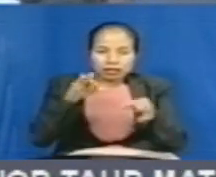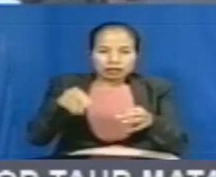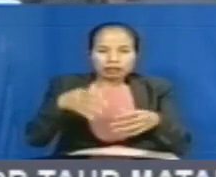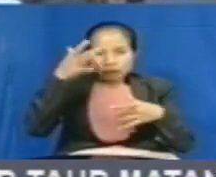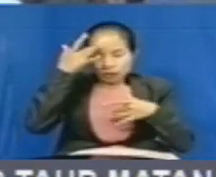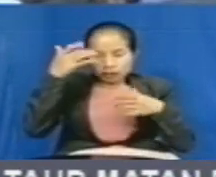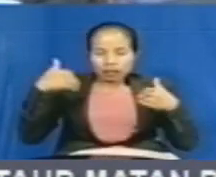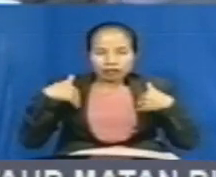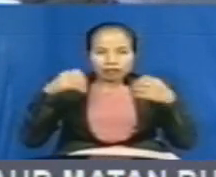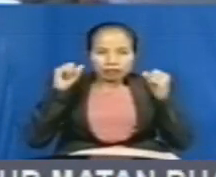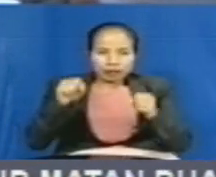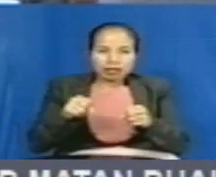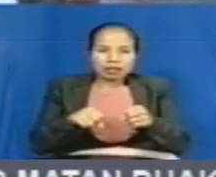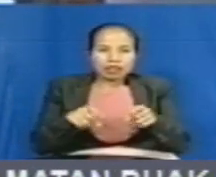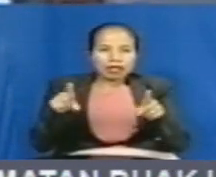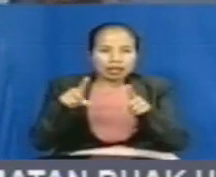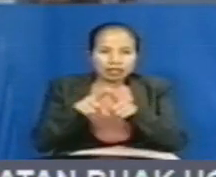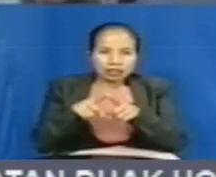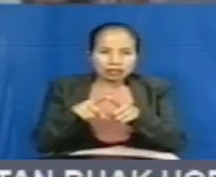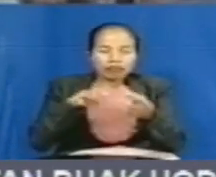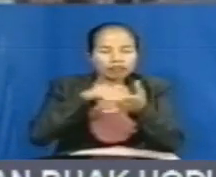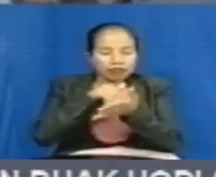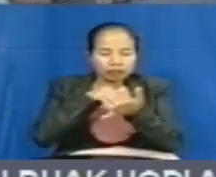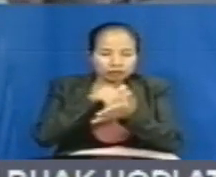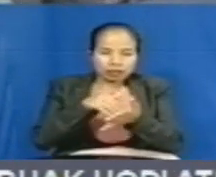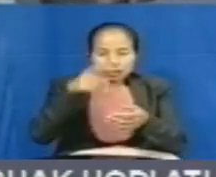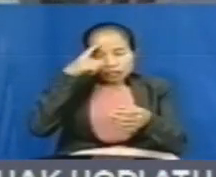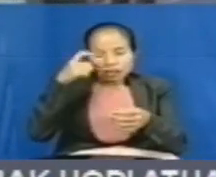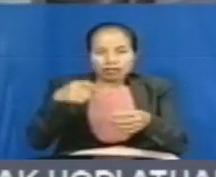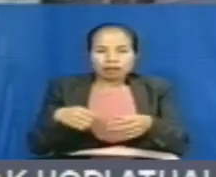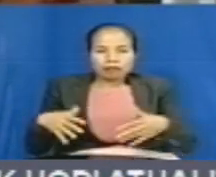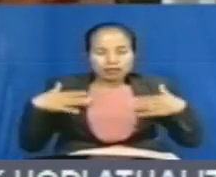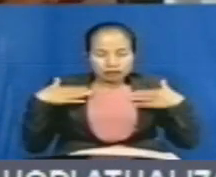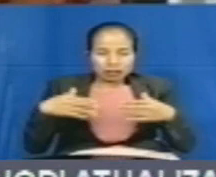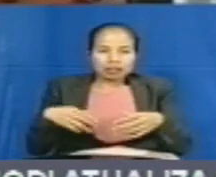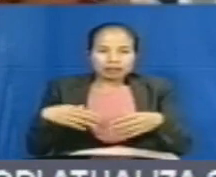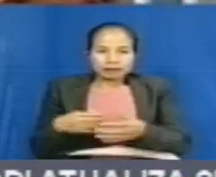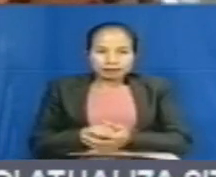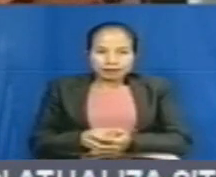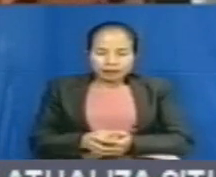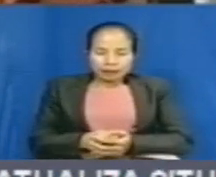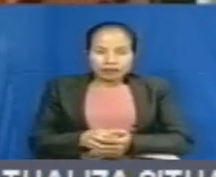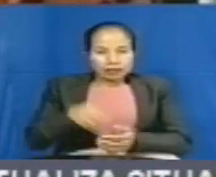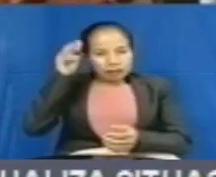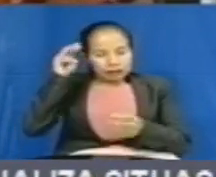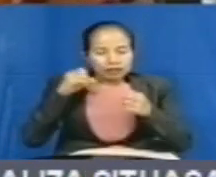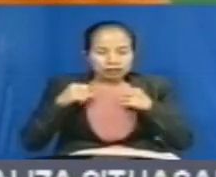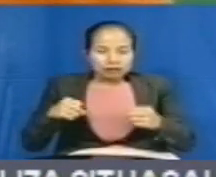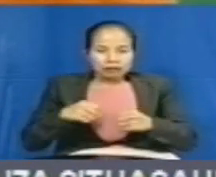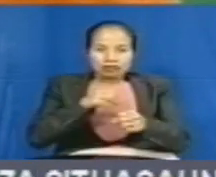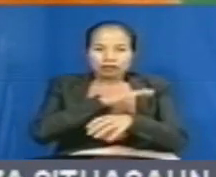maimos né bele sai nessa vírus normal também adapta te hoje e tem isso. Tu ir a estatística Ministério de Saúde e a